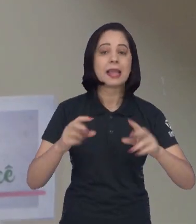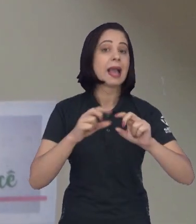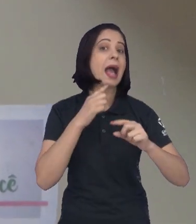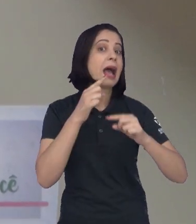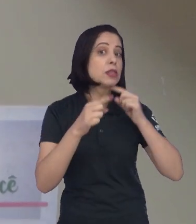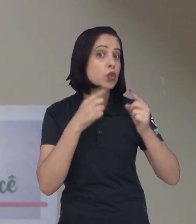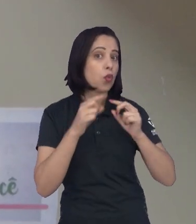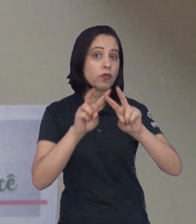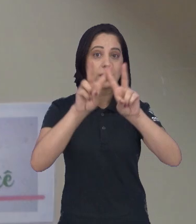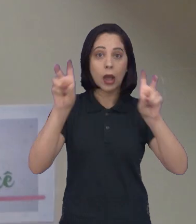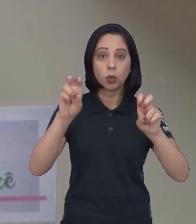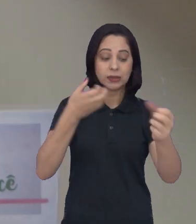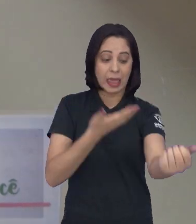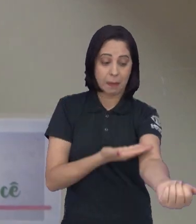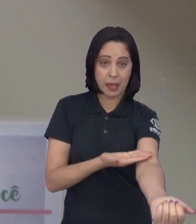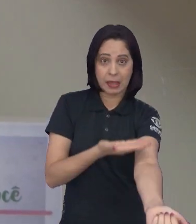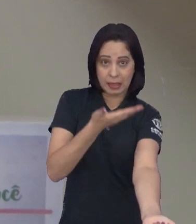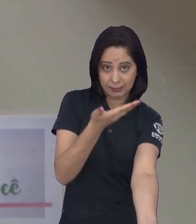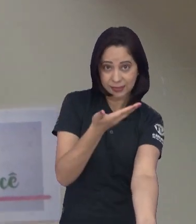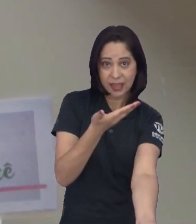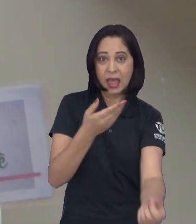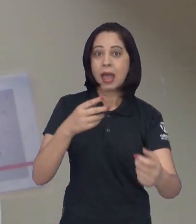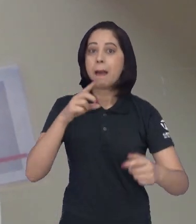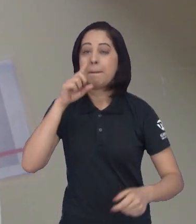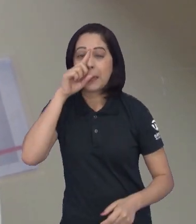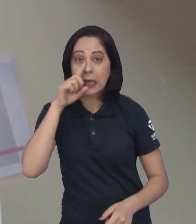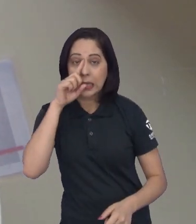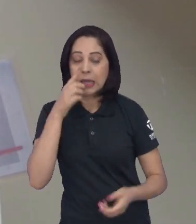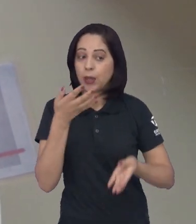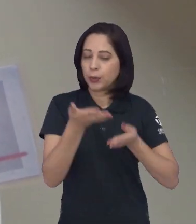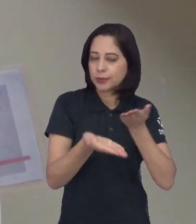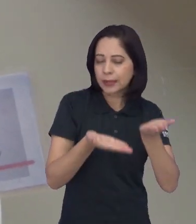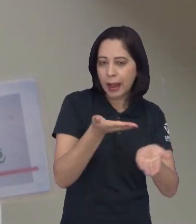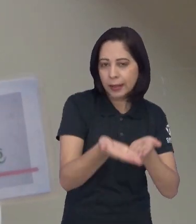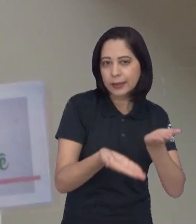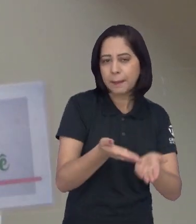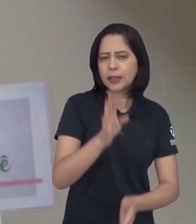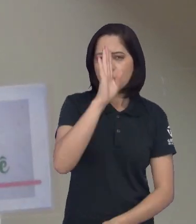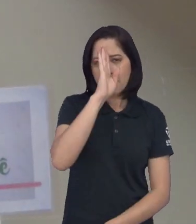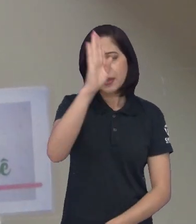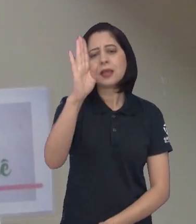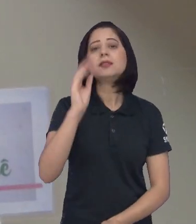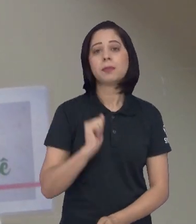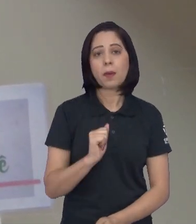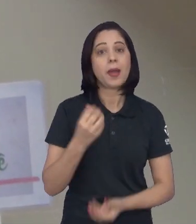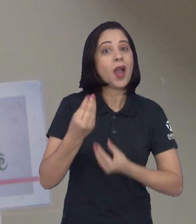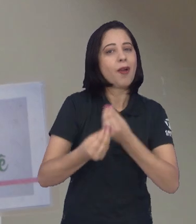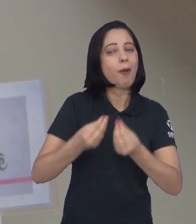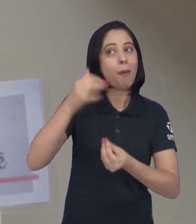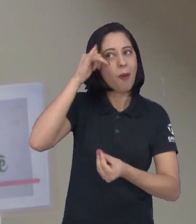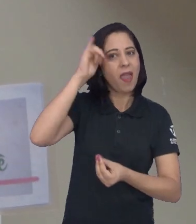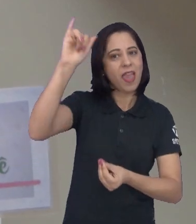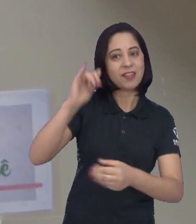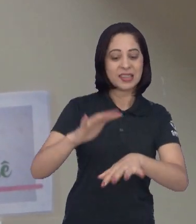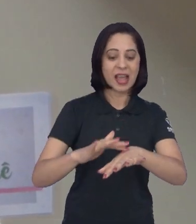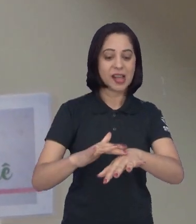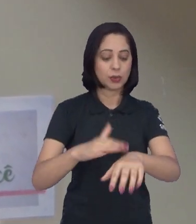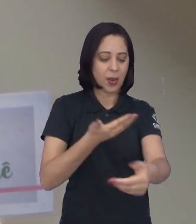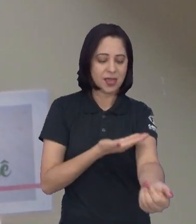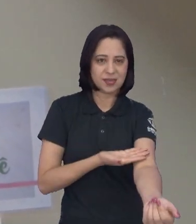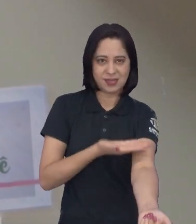a hipertensão falar sobre os riscos tratamentos e principalmente como prevenir a